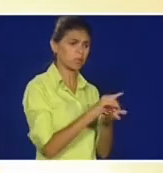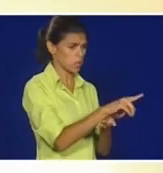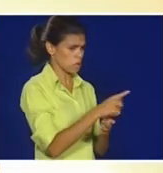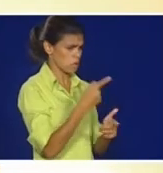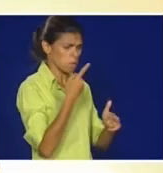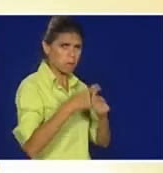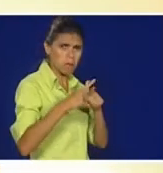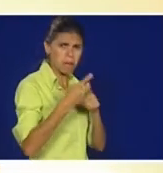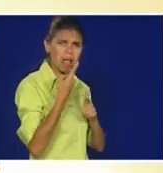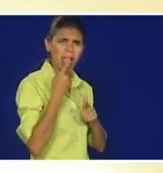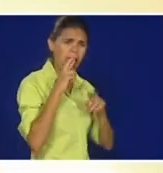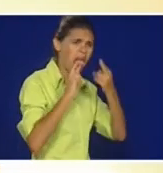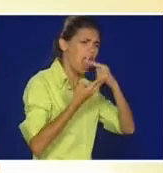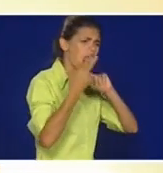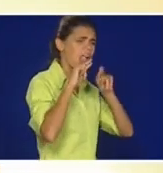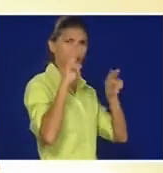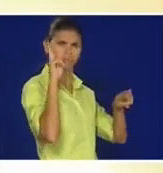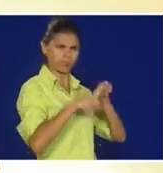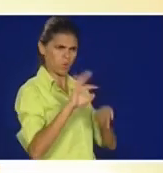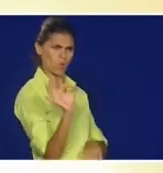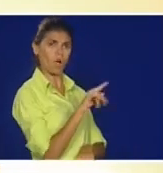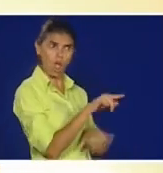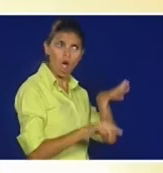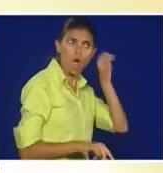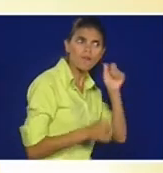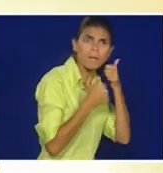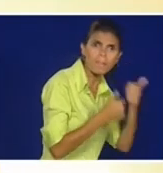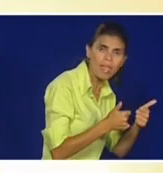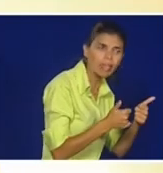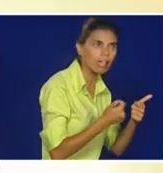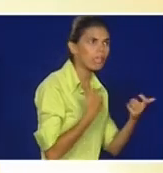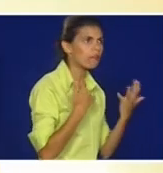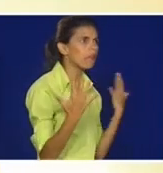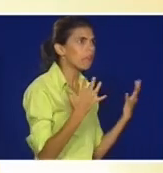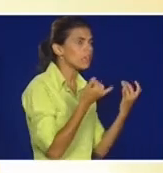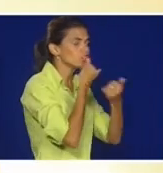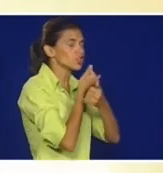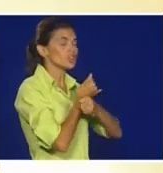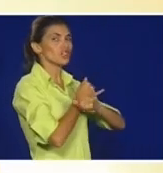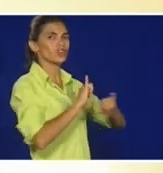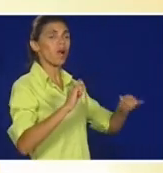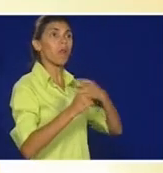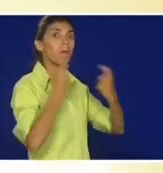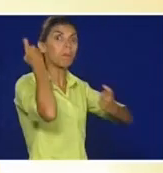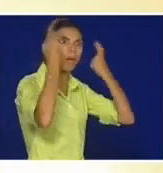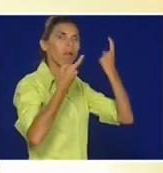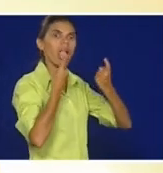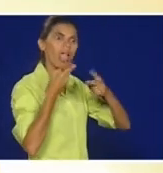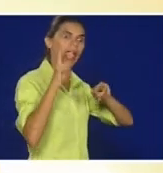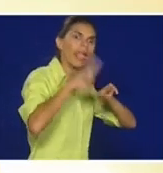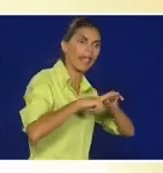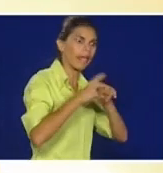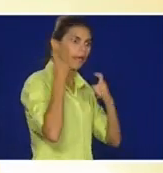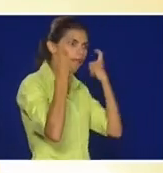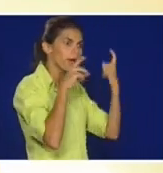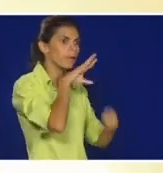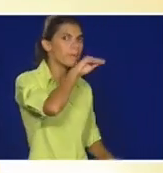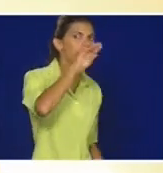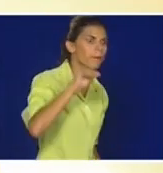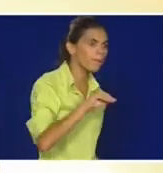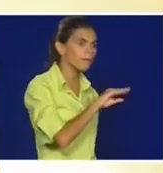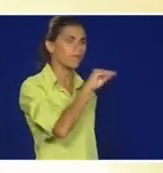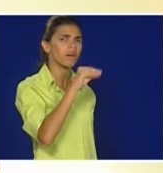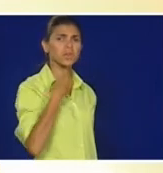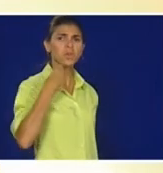que ele não tinha nada de língua pegada. Aí quando ele me perguntou, ele ouve bem? Aí foi tipo um choque, porque eu estava tão ligada, preocupada numa